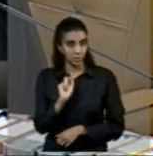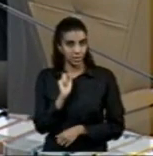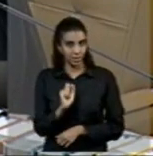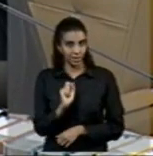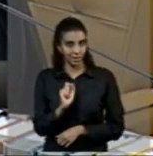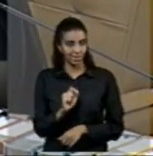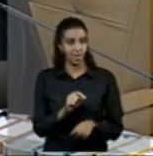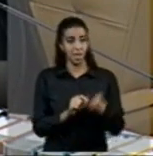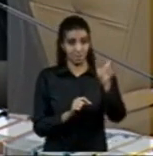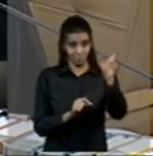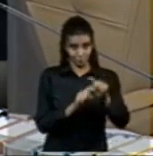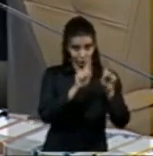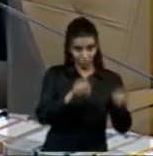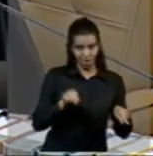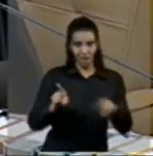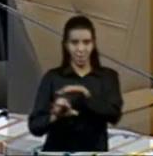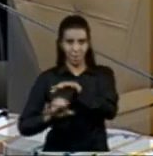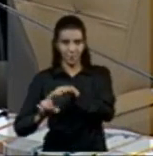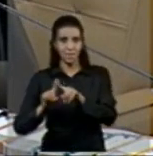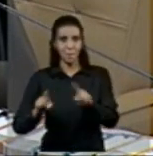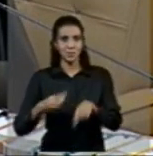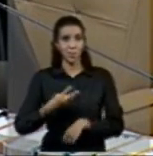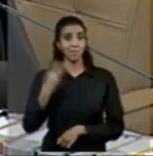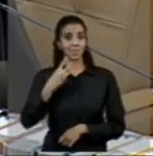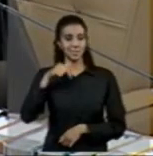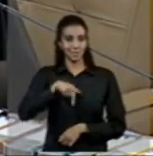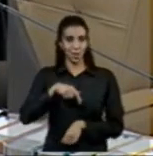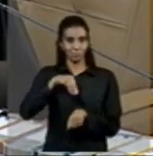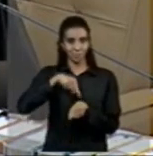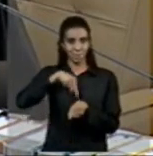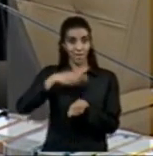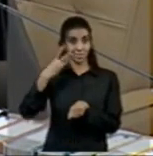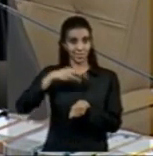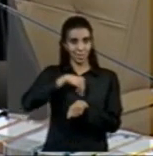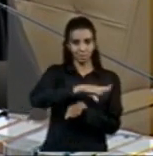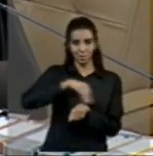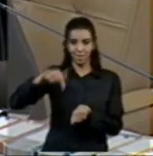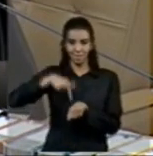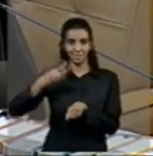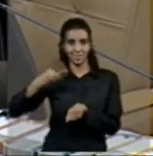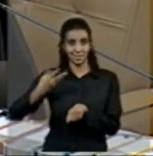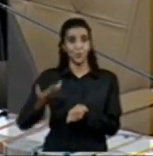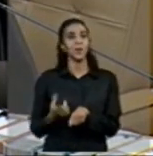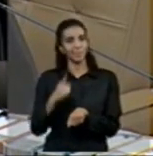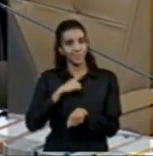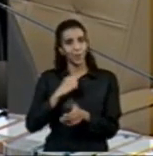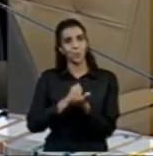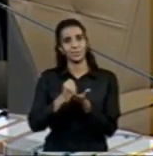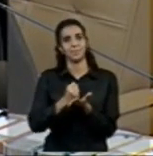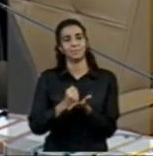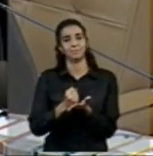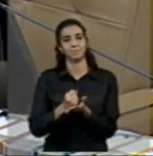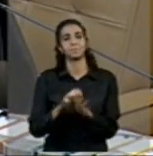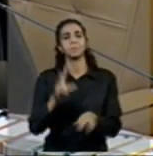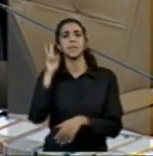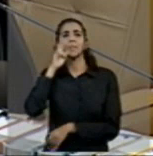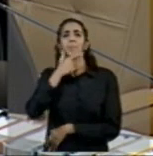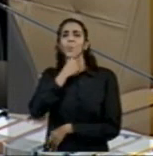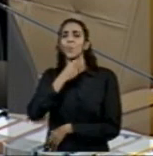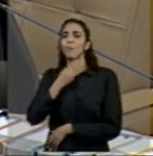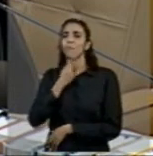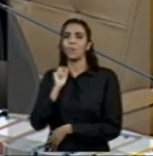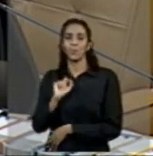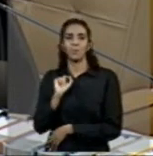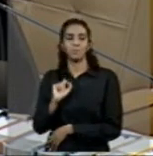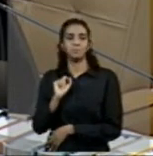terceiro entra na relação de emprego. Lembro ontem de um exemplo trazido pelo ministro Luiz Roberto, no